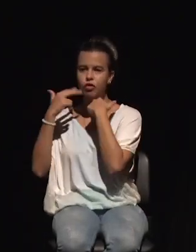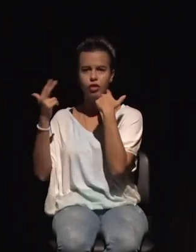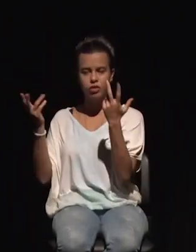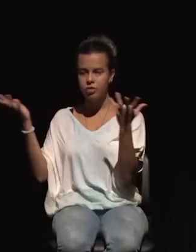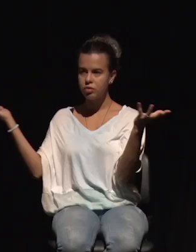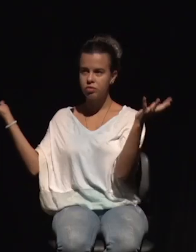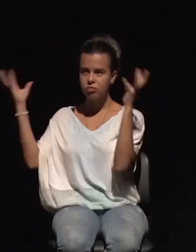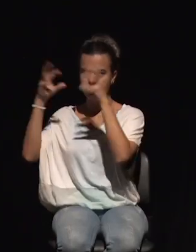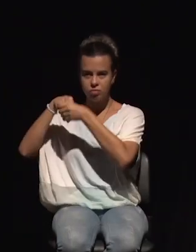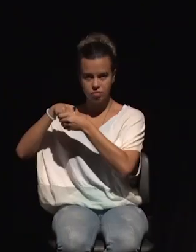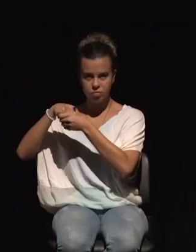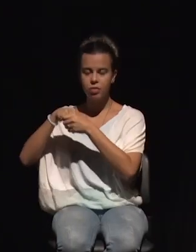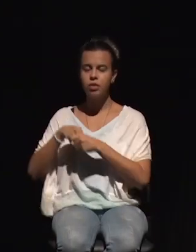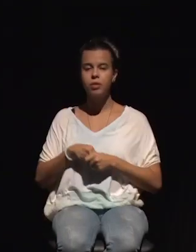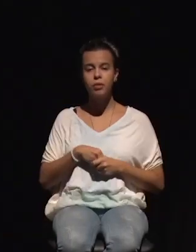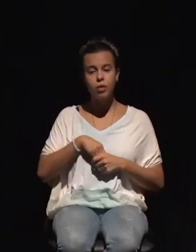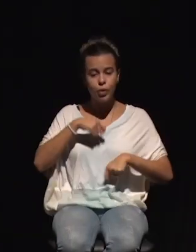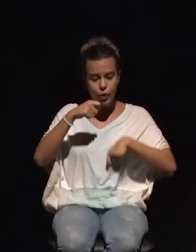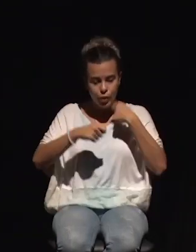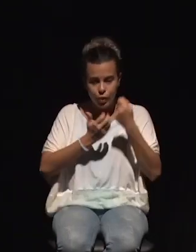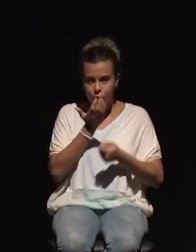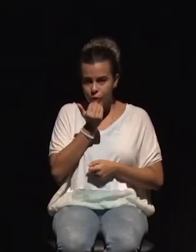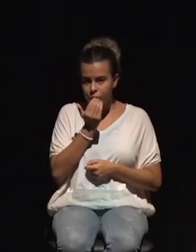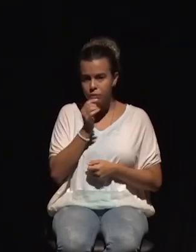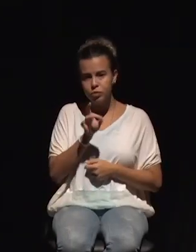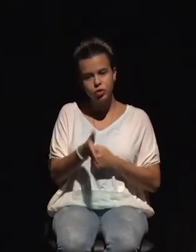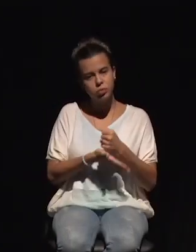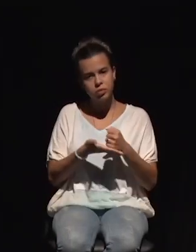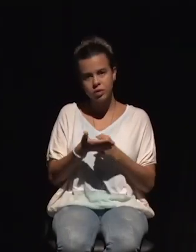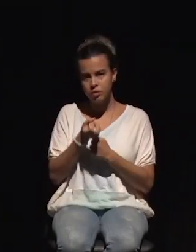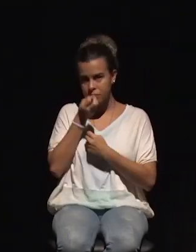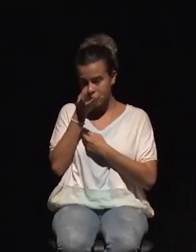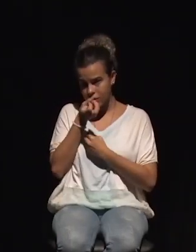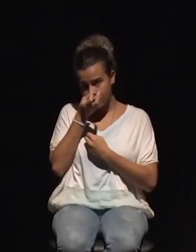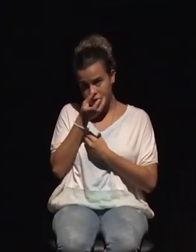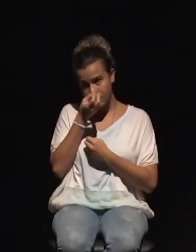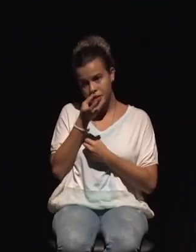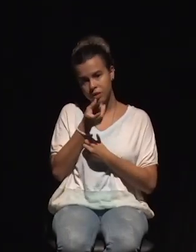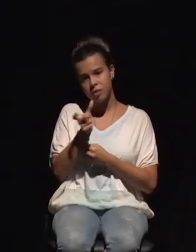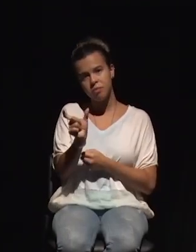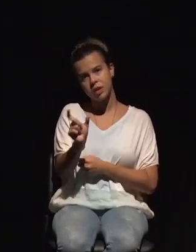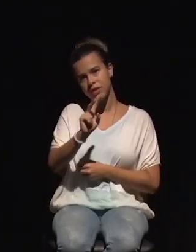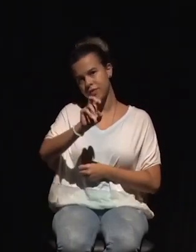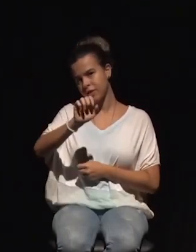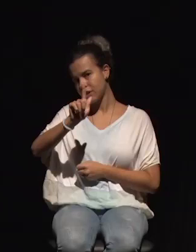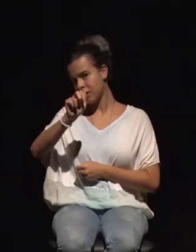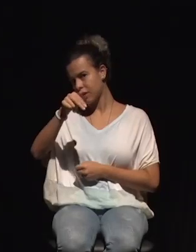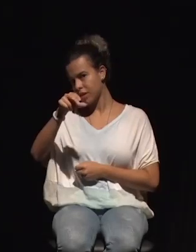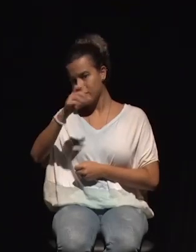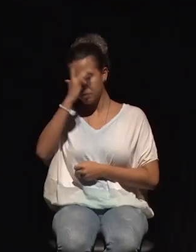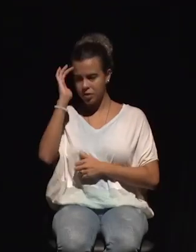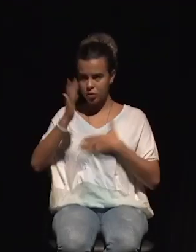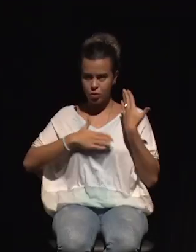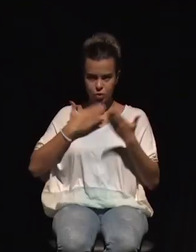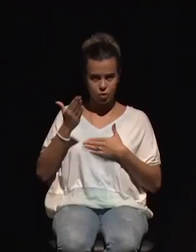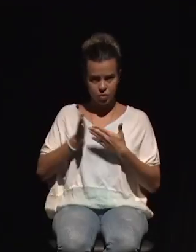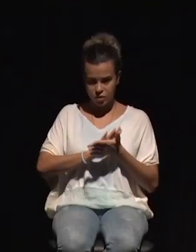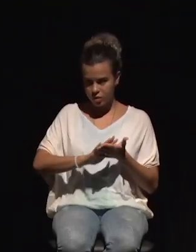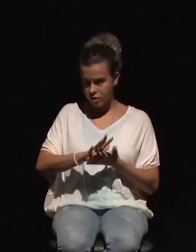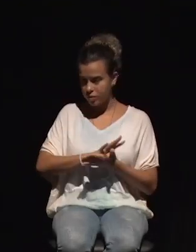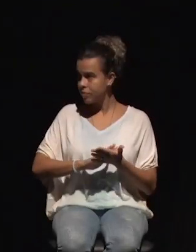essa era a nossa comida completamente à base de plantas a gente não usava a palavra vegano para nosso estado em